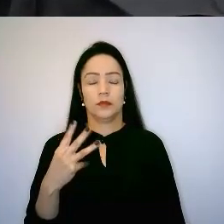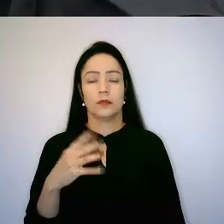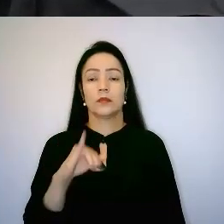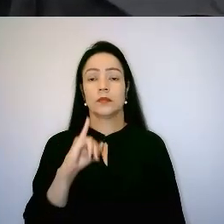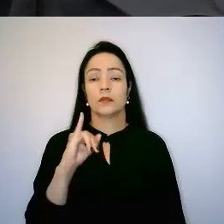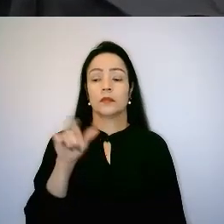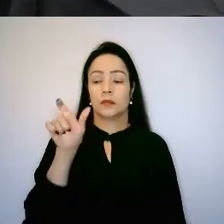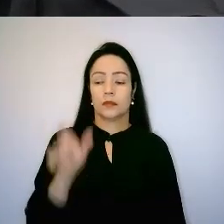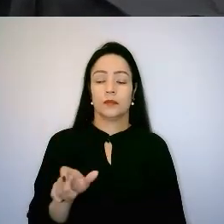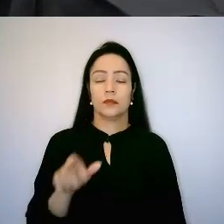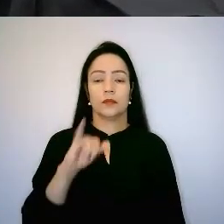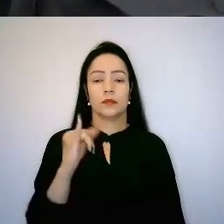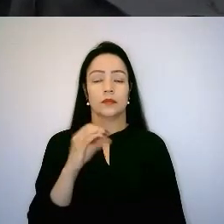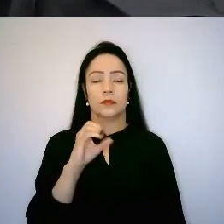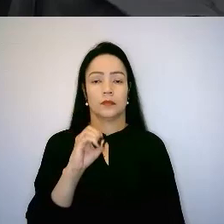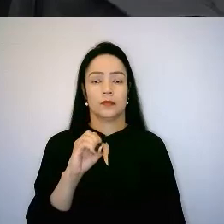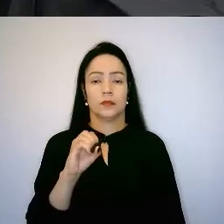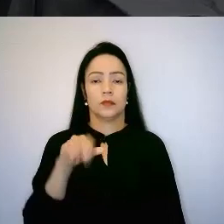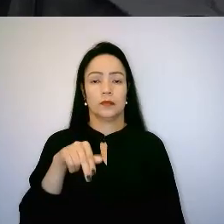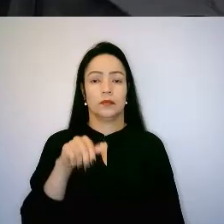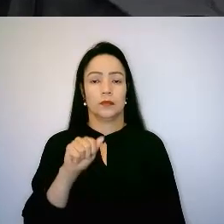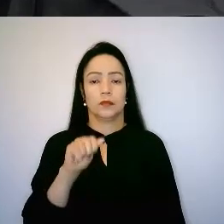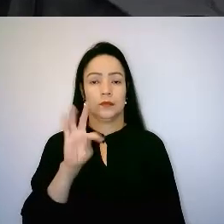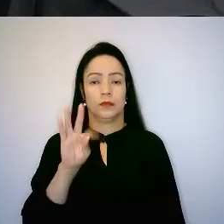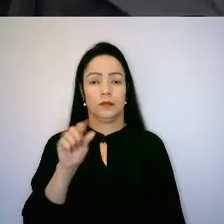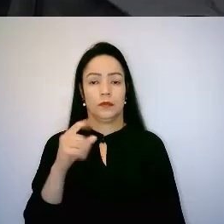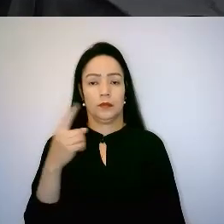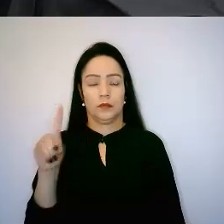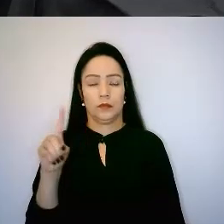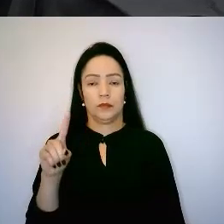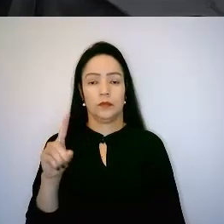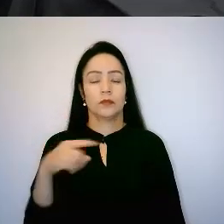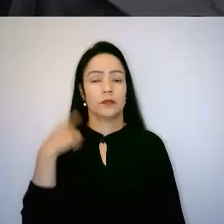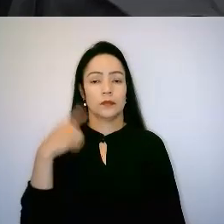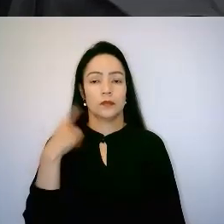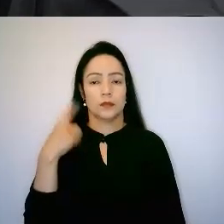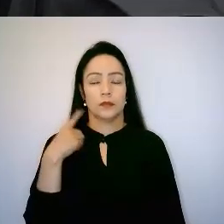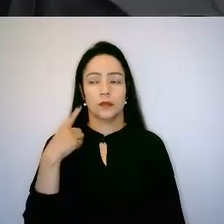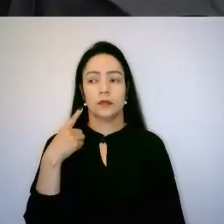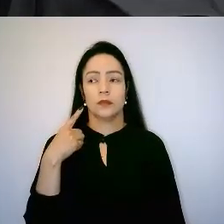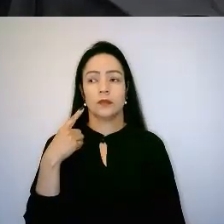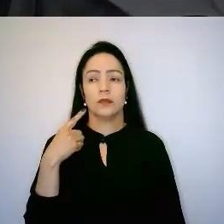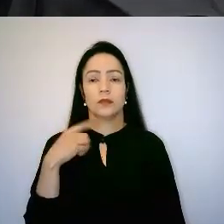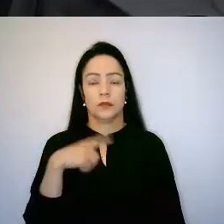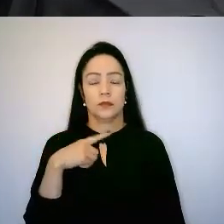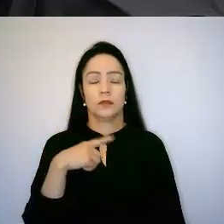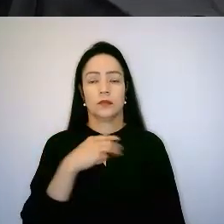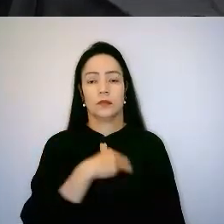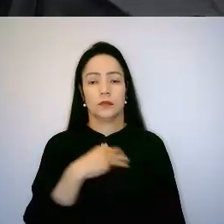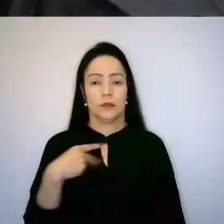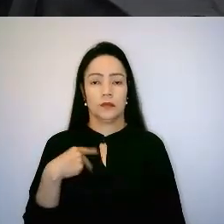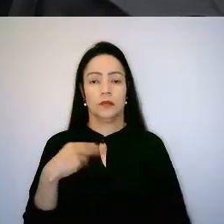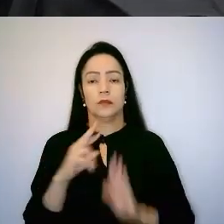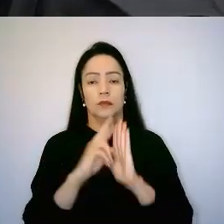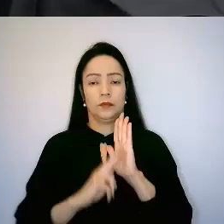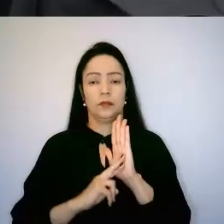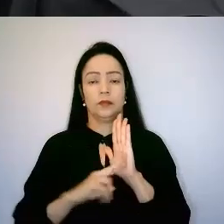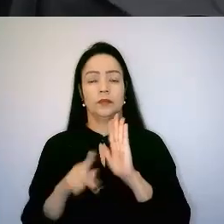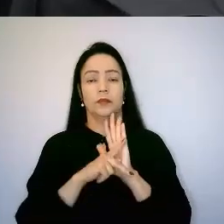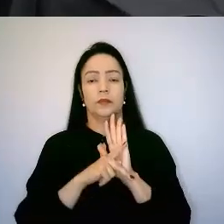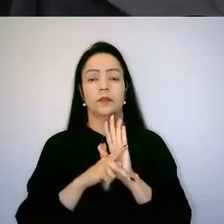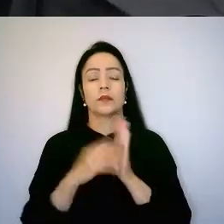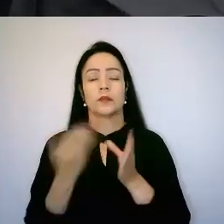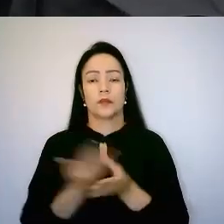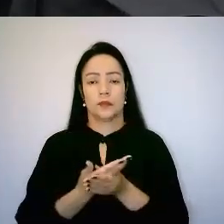advogado Dr laurense Lino Monteiro de Mendonça gravado o Ministério Público relatoria própria processo em